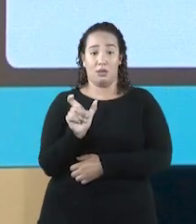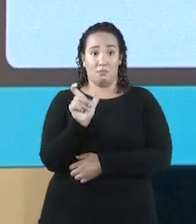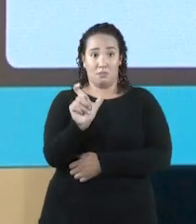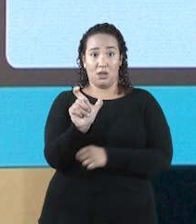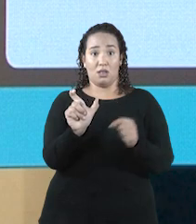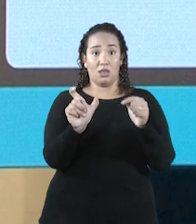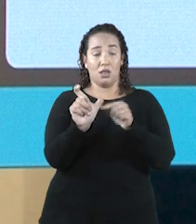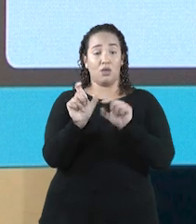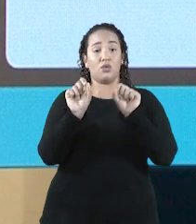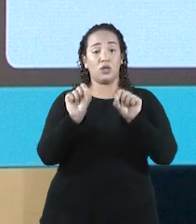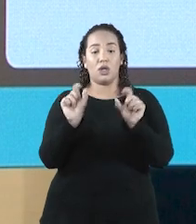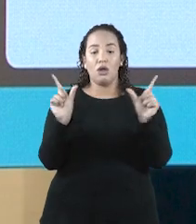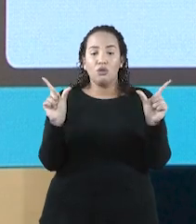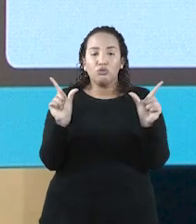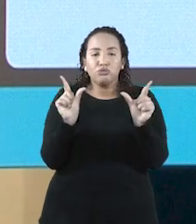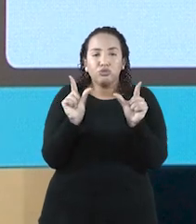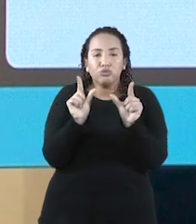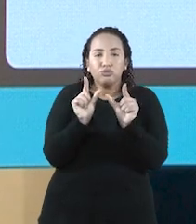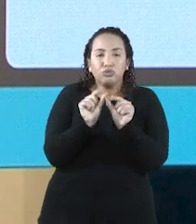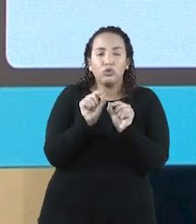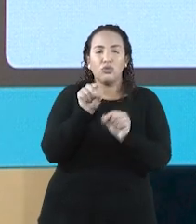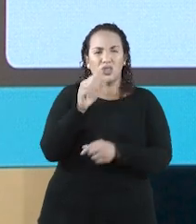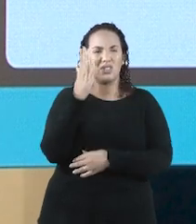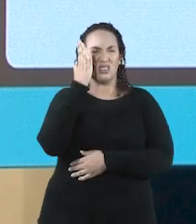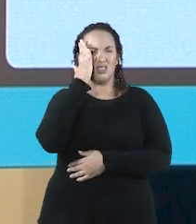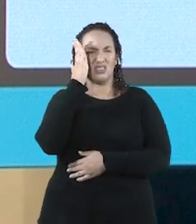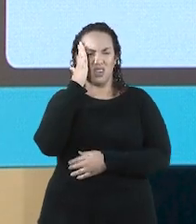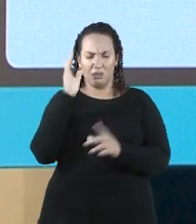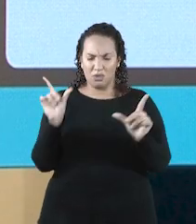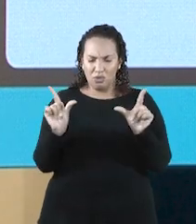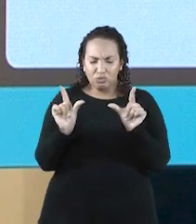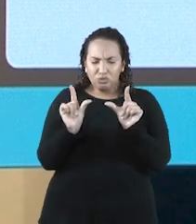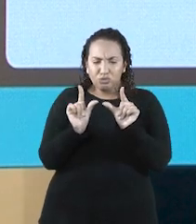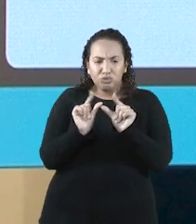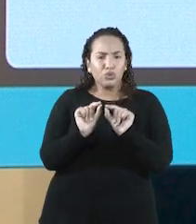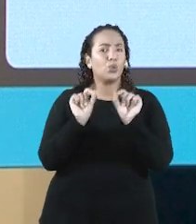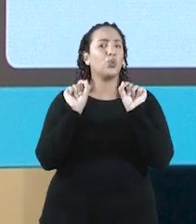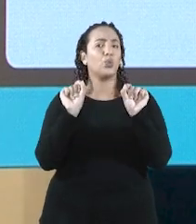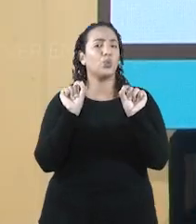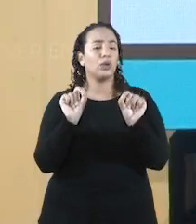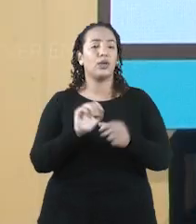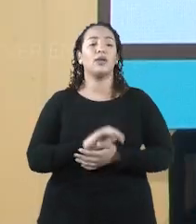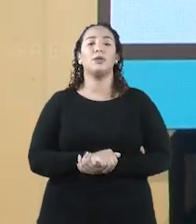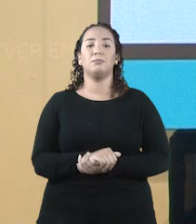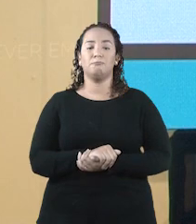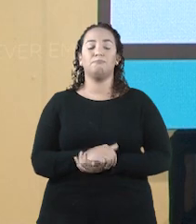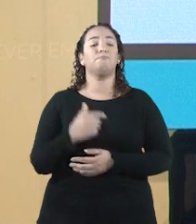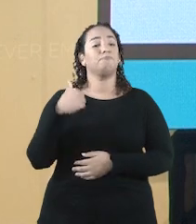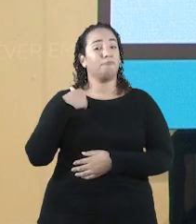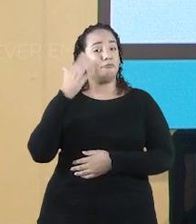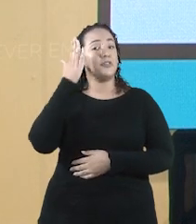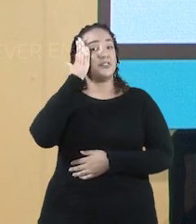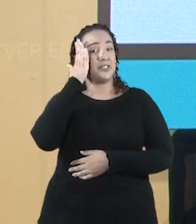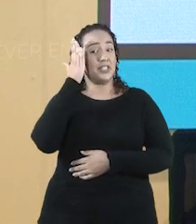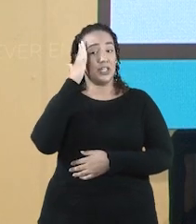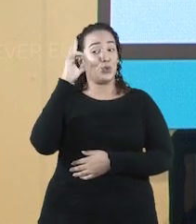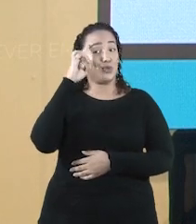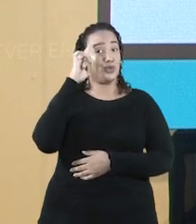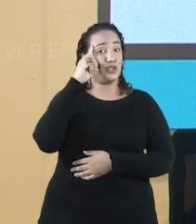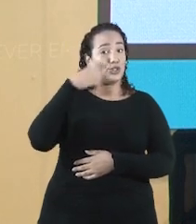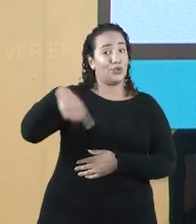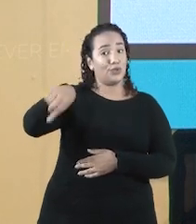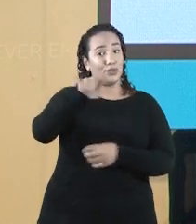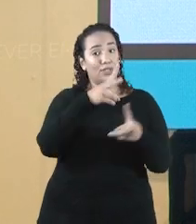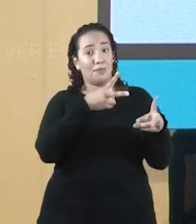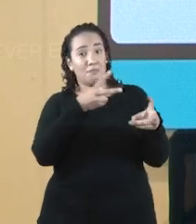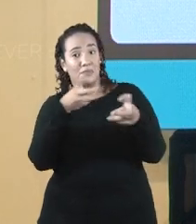vem escrita na forma abreviada. Mas você sabe o que é uma abreviatura? Eu te garanto que ela está mais presente no